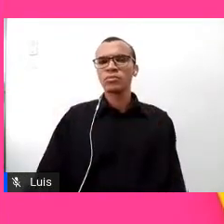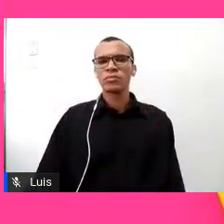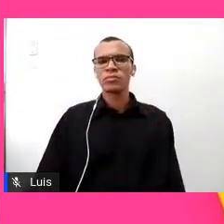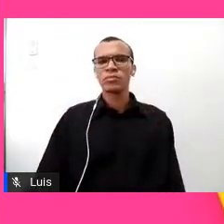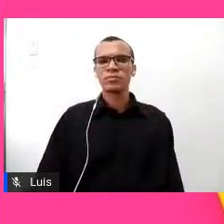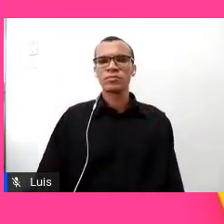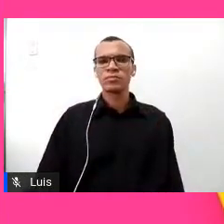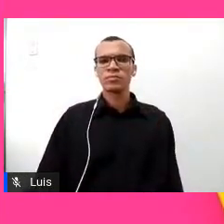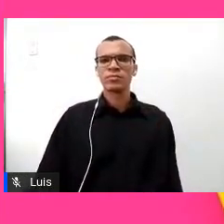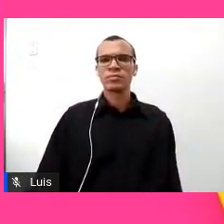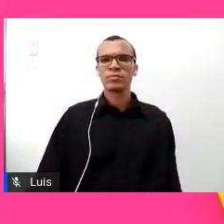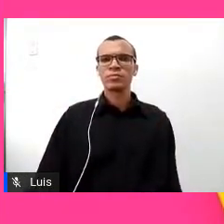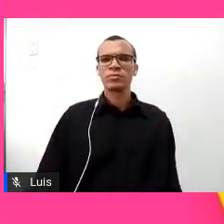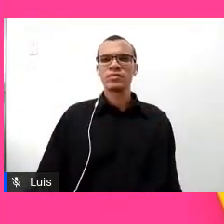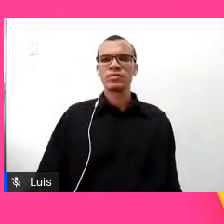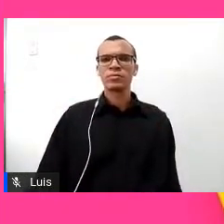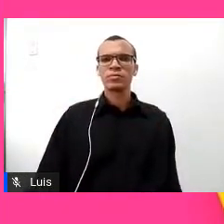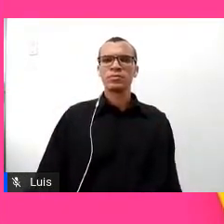Ó.